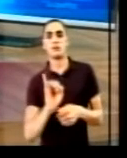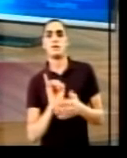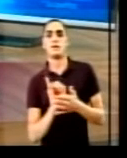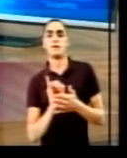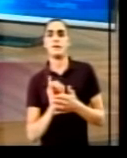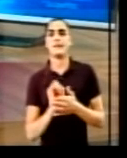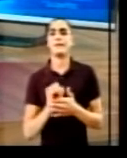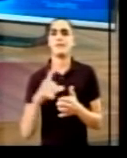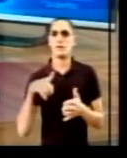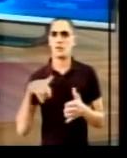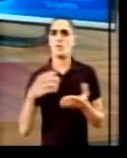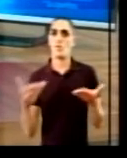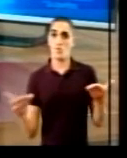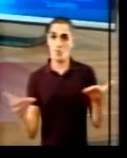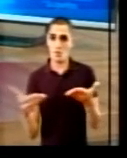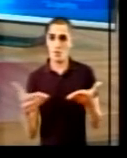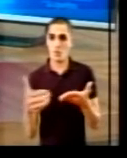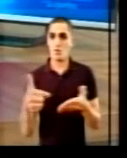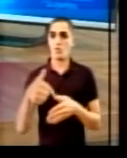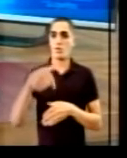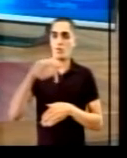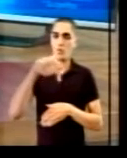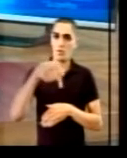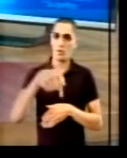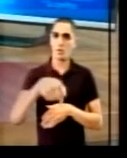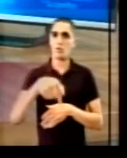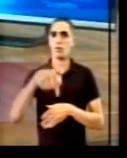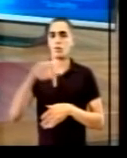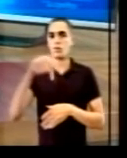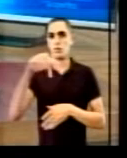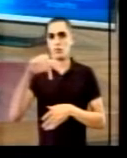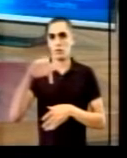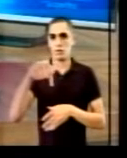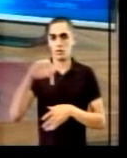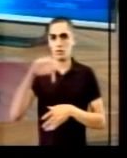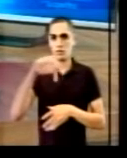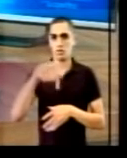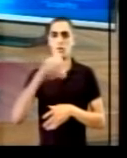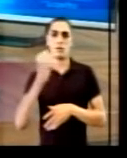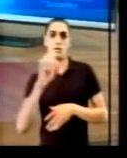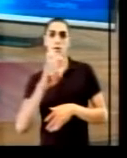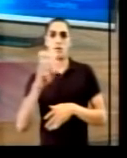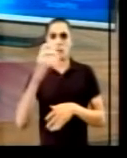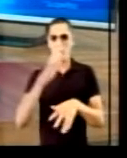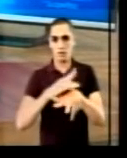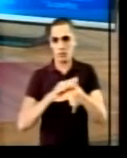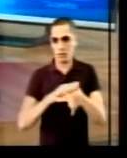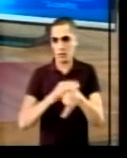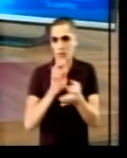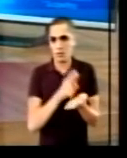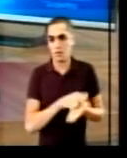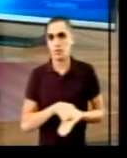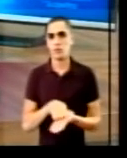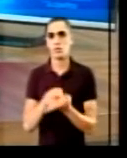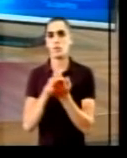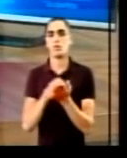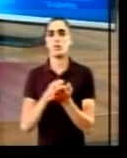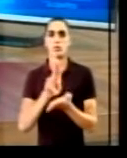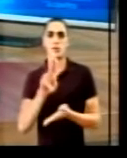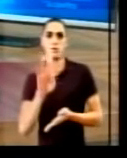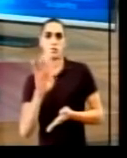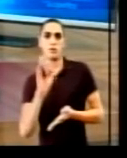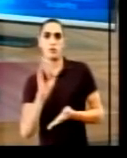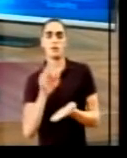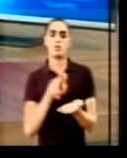nós temos hoje 785 pacientes que foram internados em UTI.